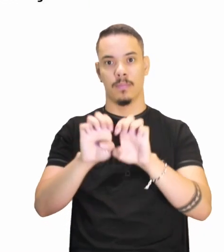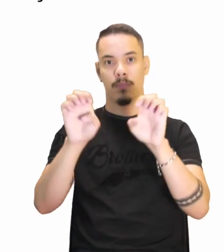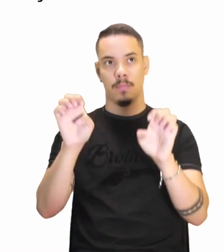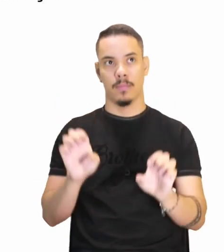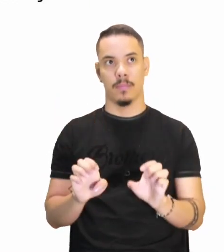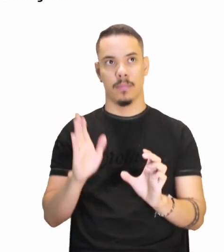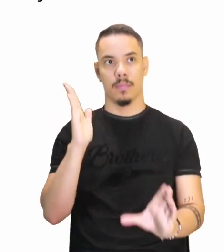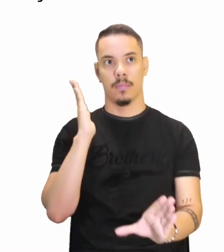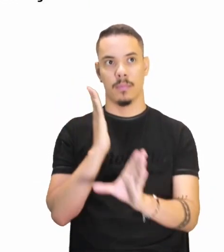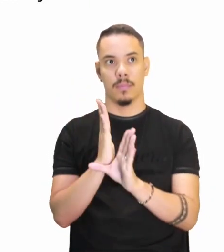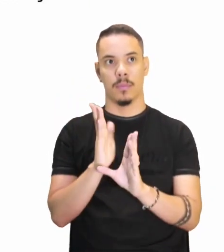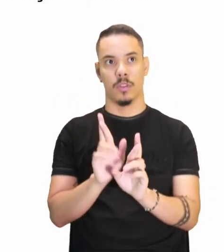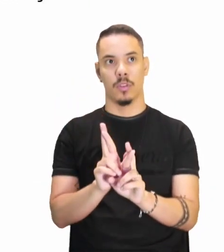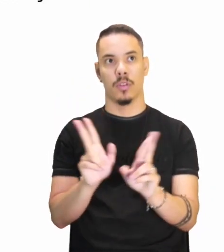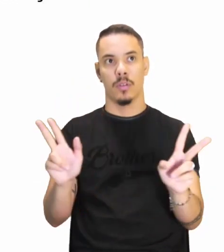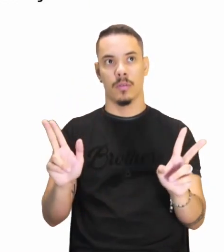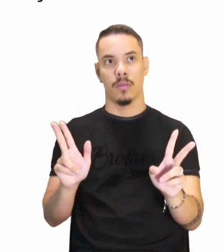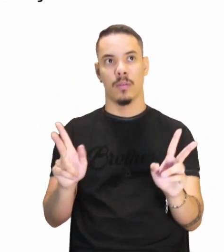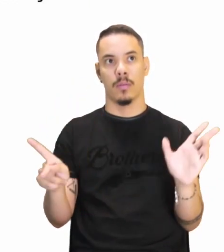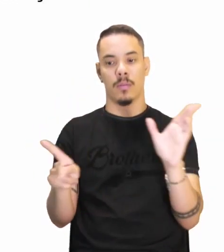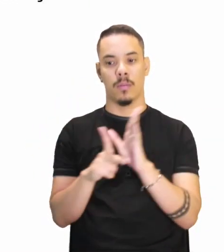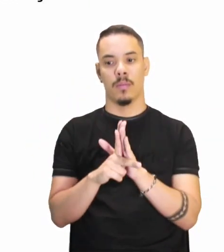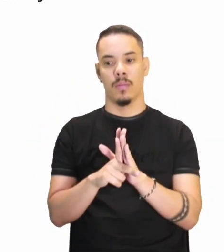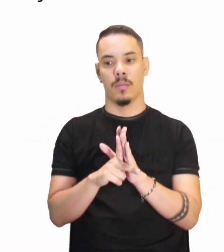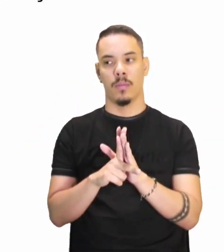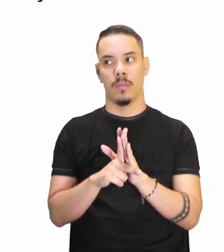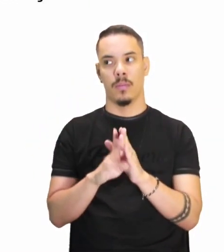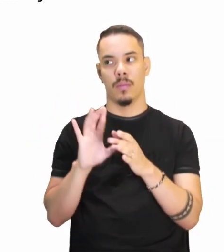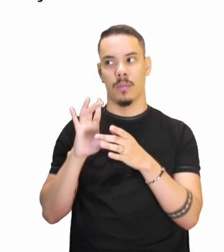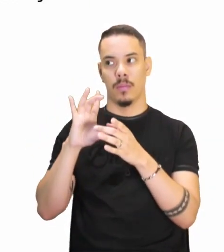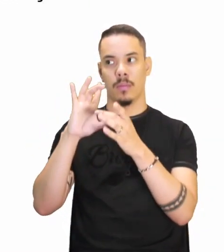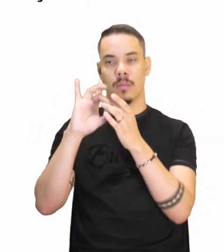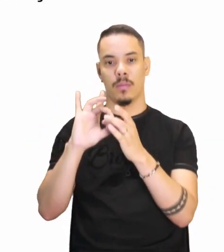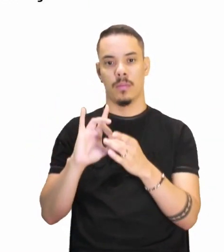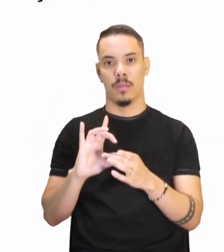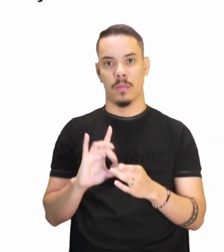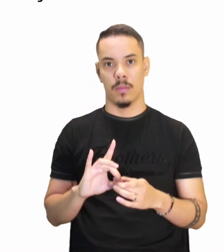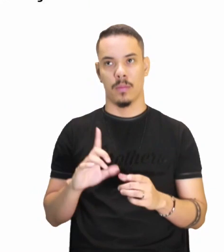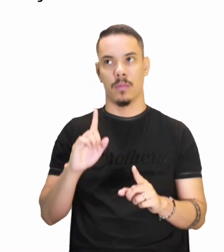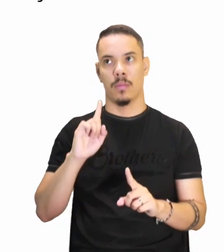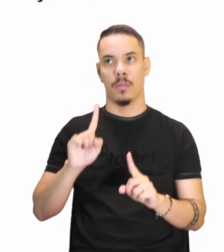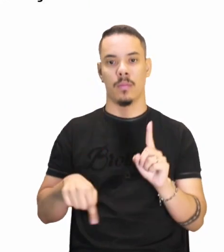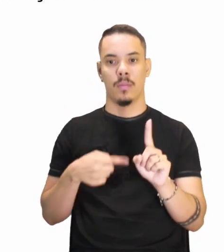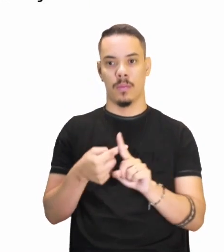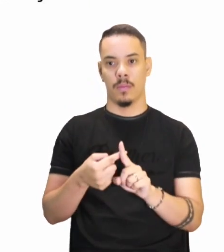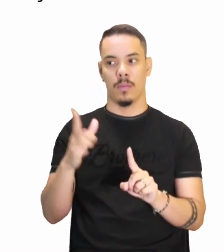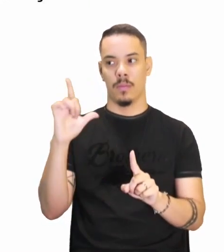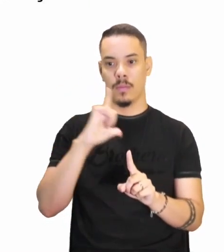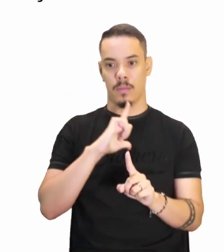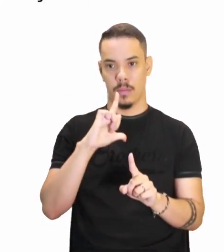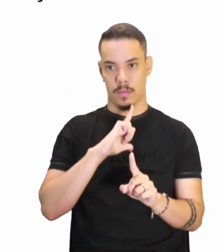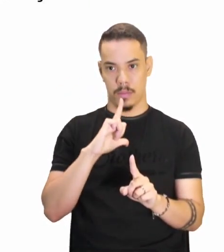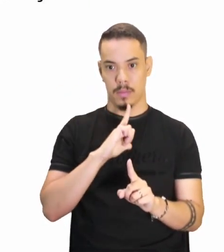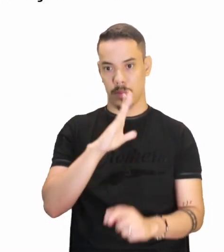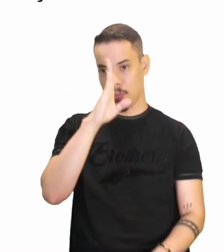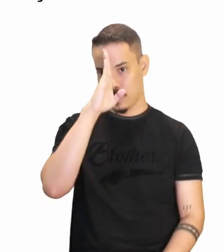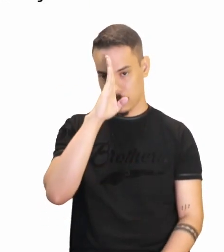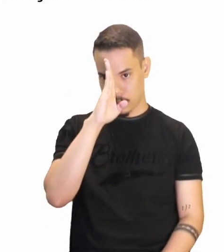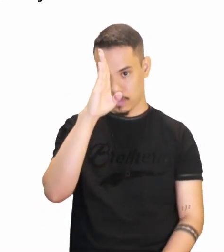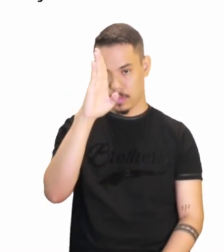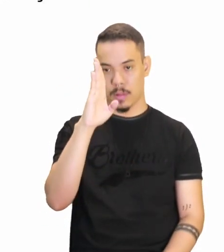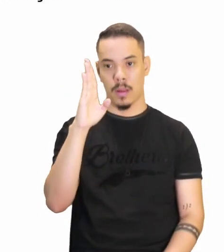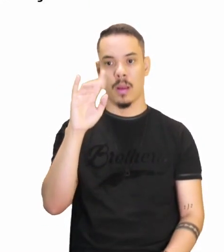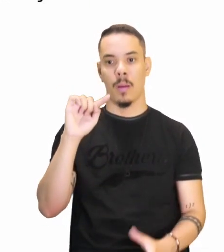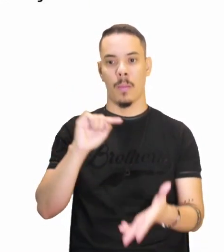por meio de diferentes recursos coesivos entre os quais se destaca